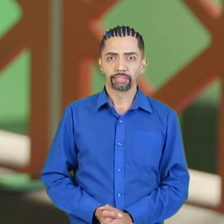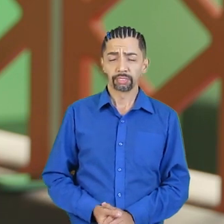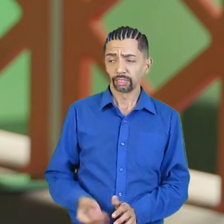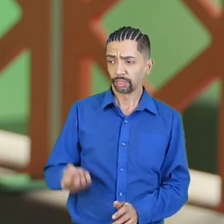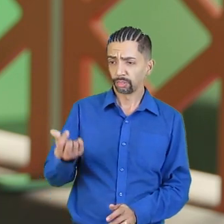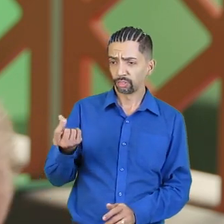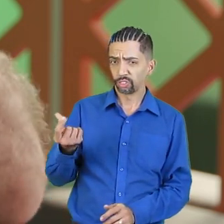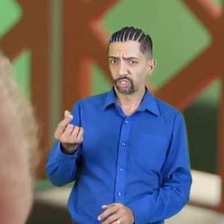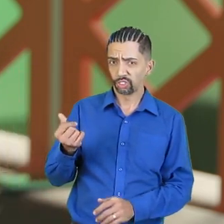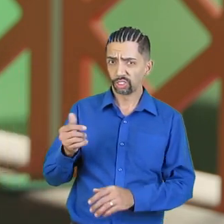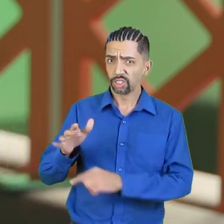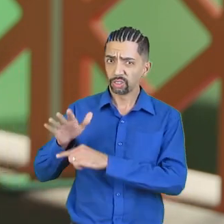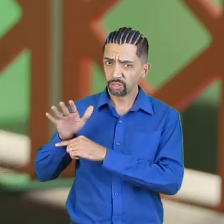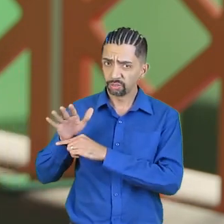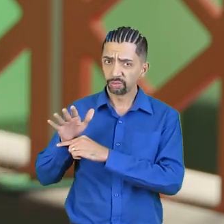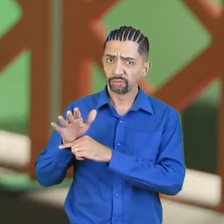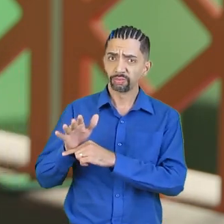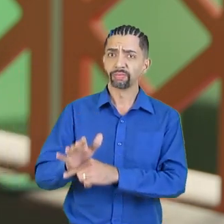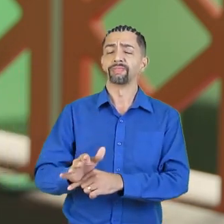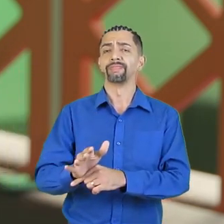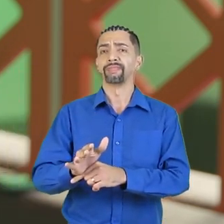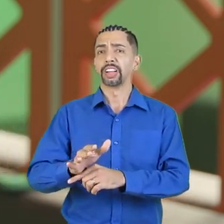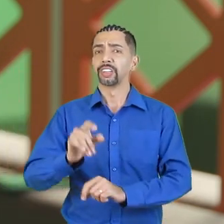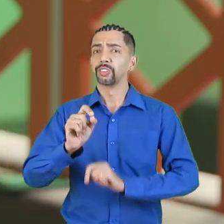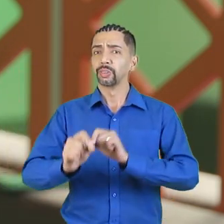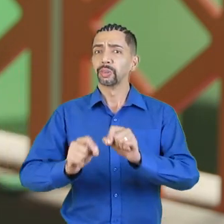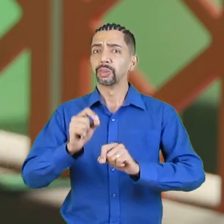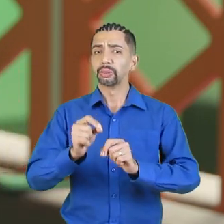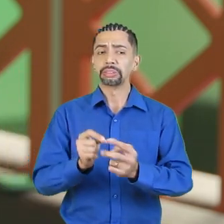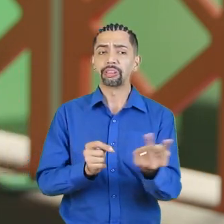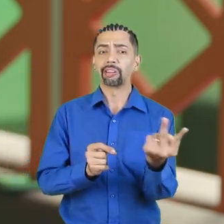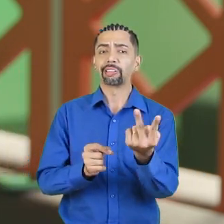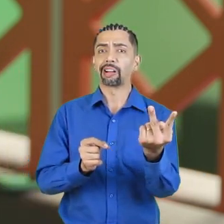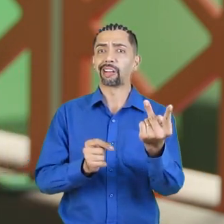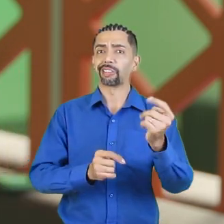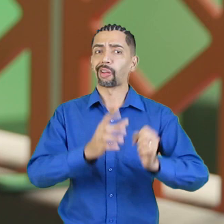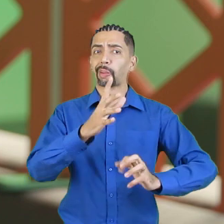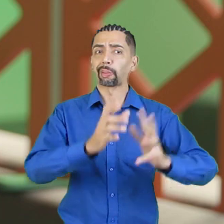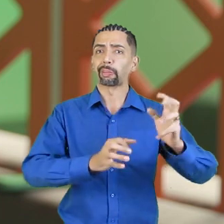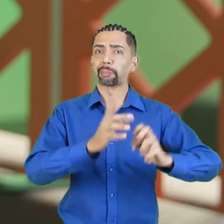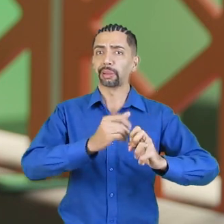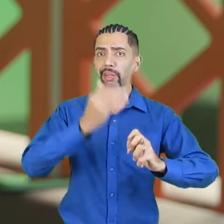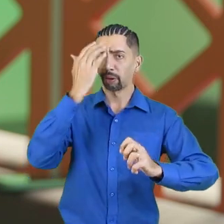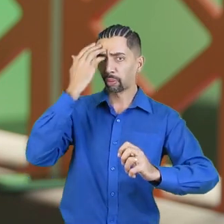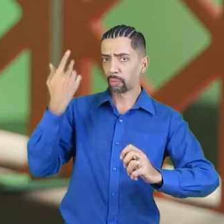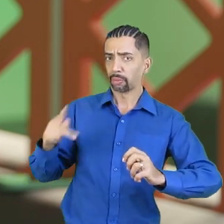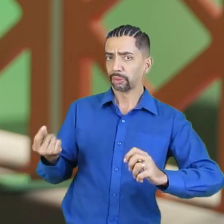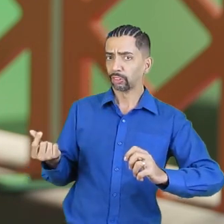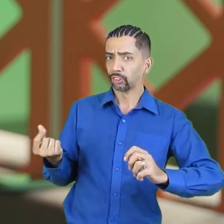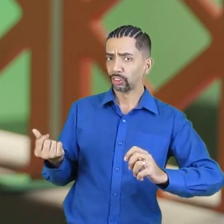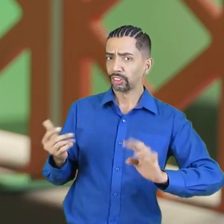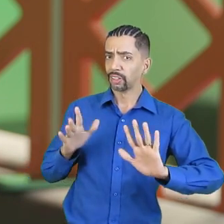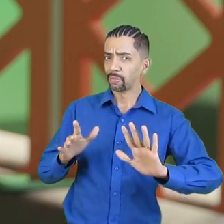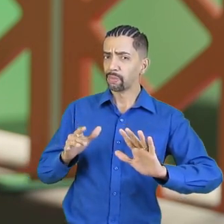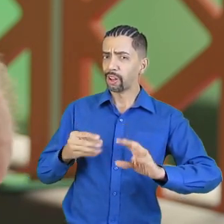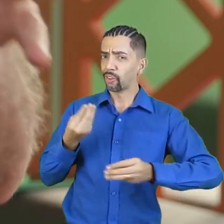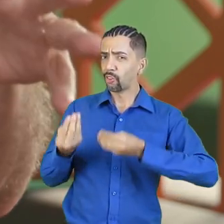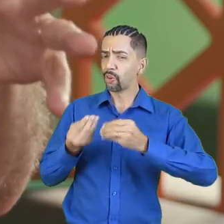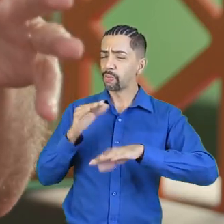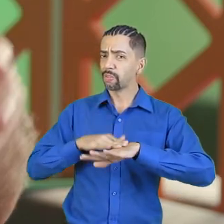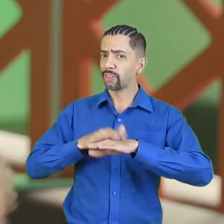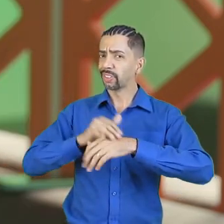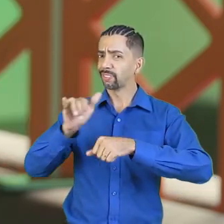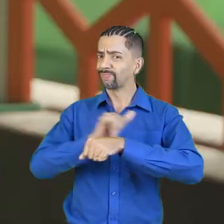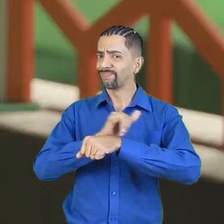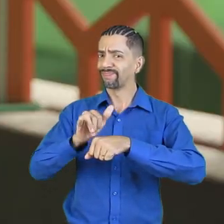O dinheiro tem contribuído para muitas crises conjugais. O que fazer para que ele possa ser um aliado e